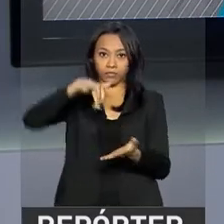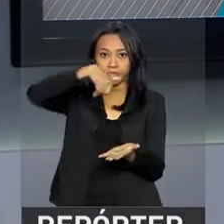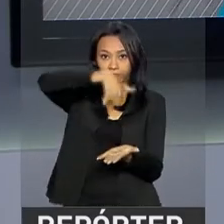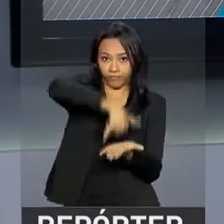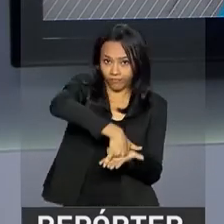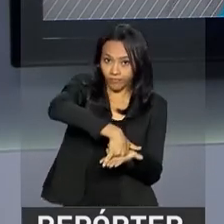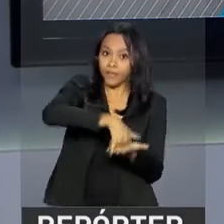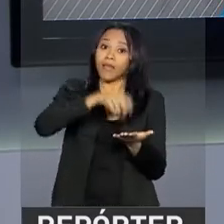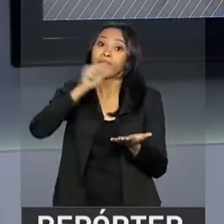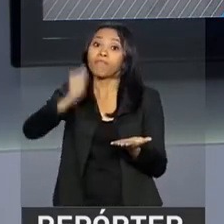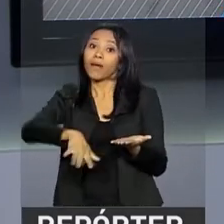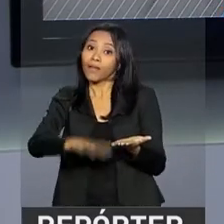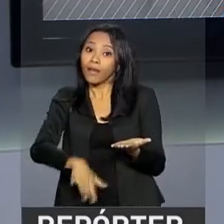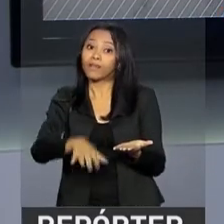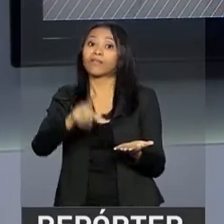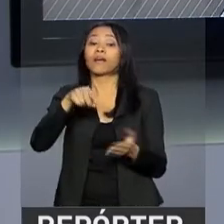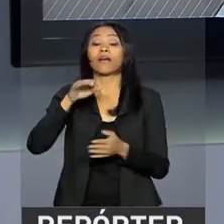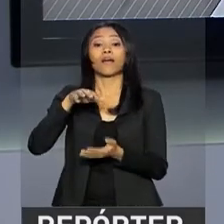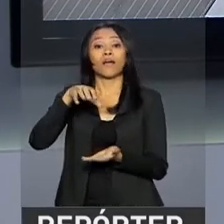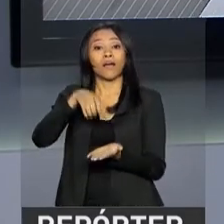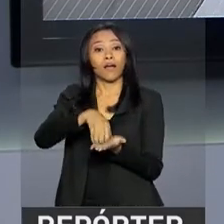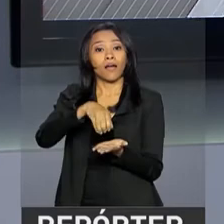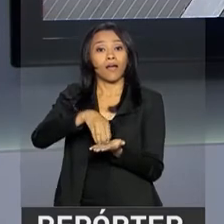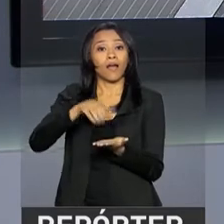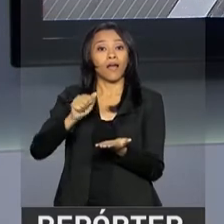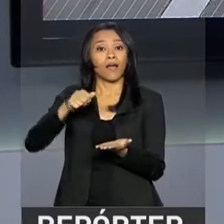mais baratas. Segundo a Anatel, a medida